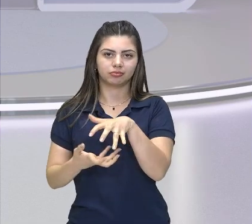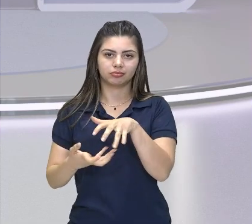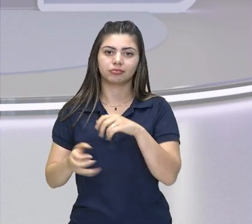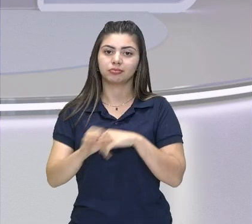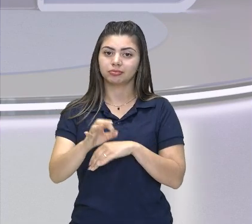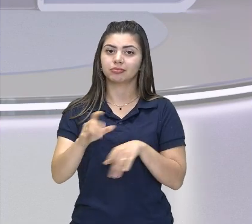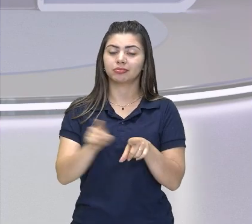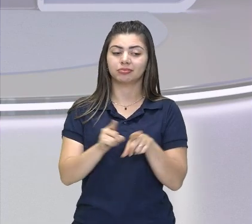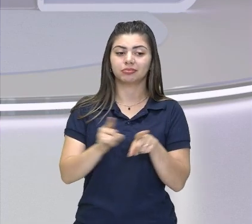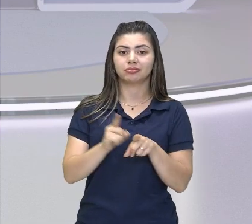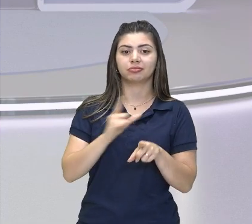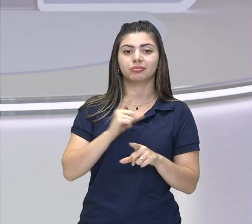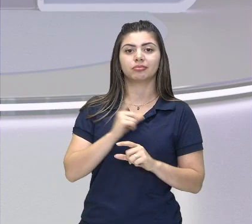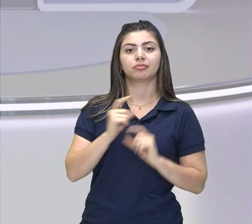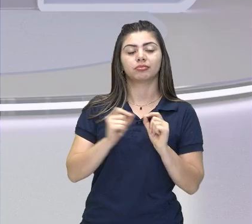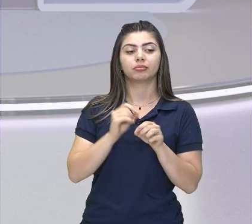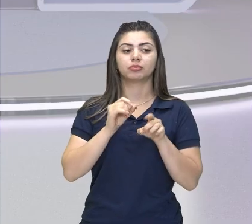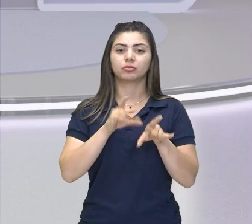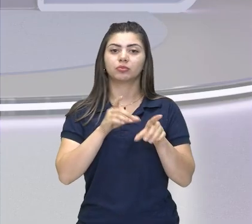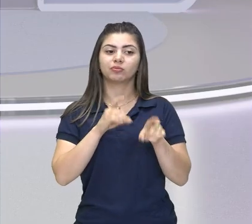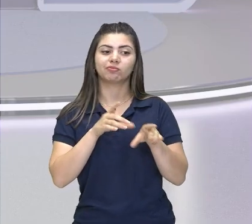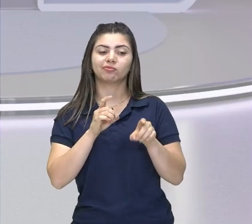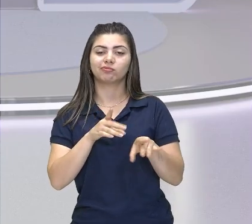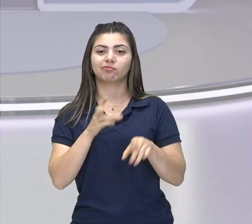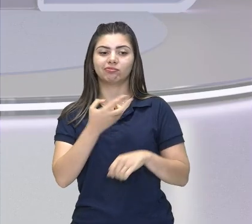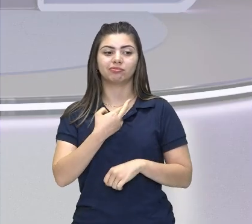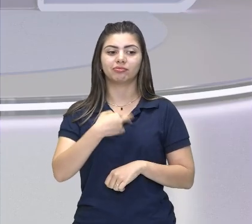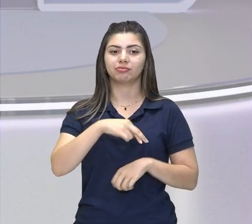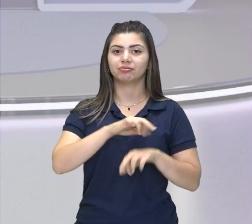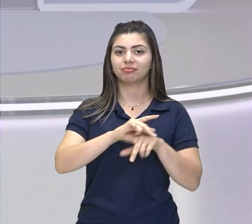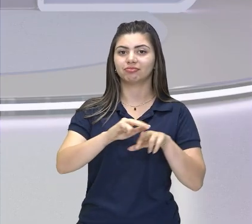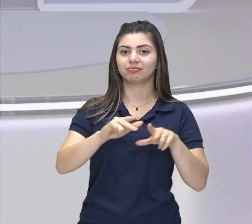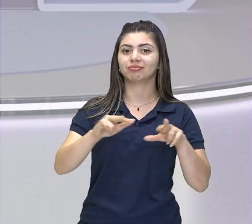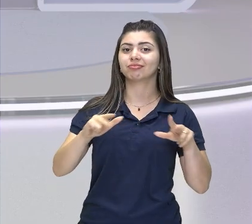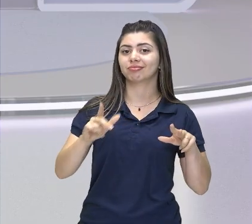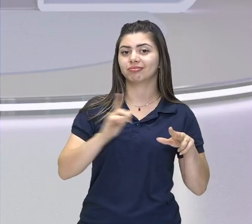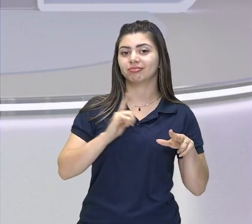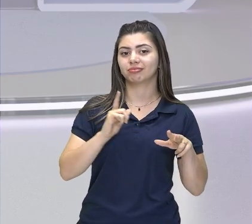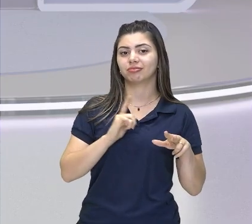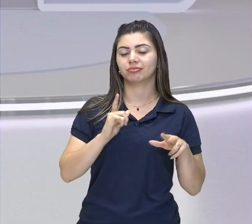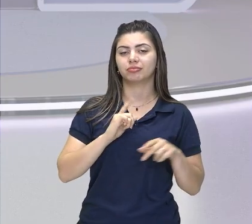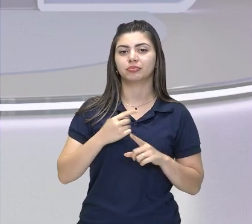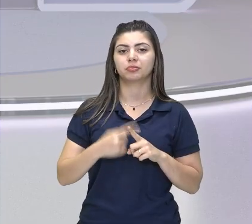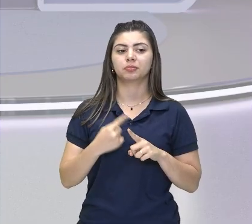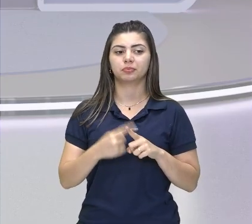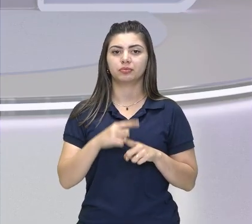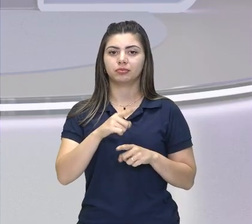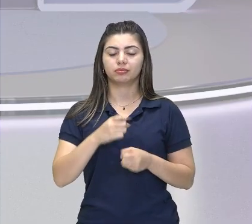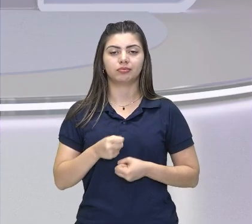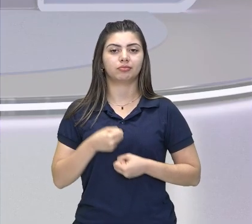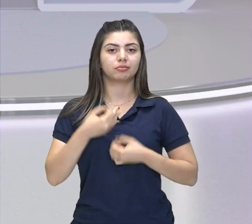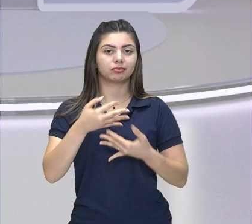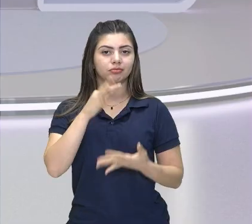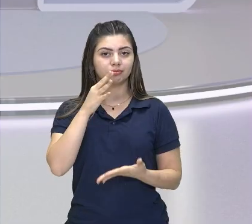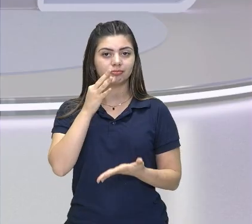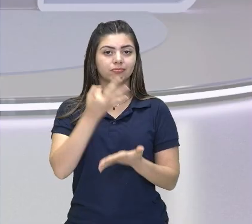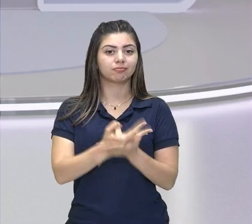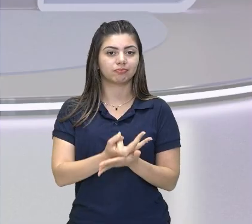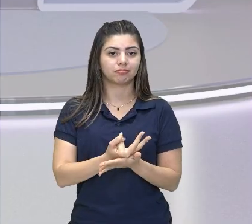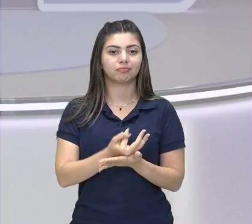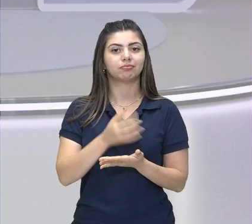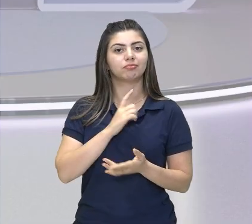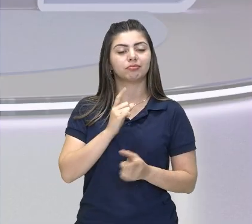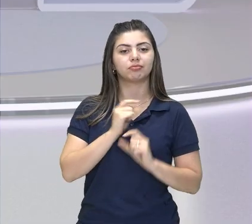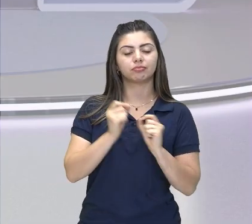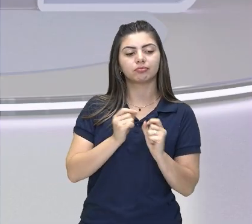uma diversidade de doutrinas, porque essas crenças, essas expressões de fé, elas são orientadas,